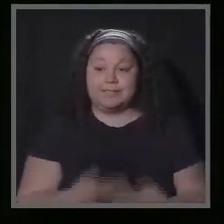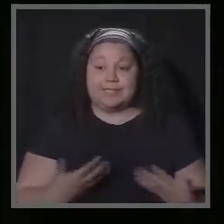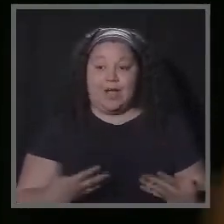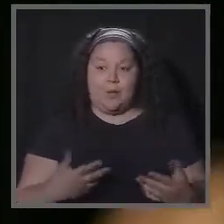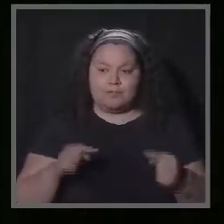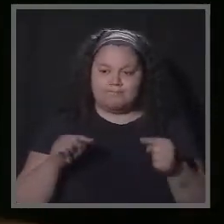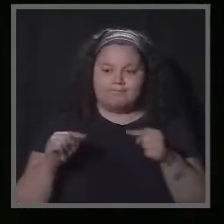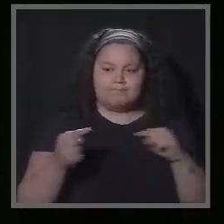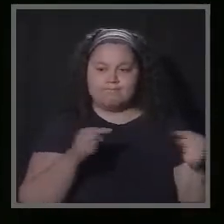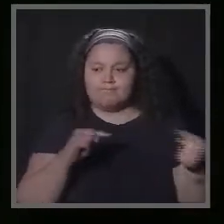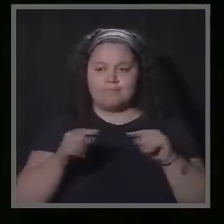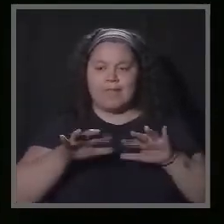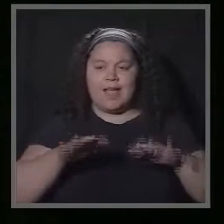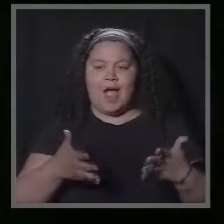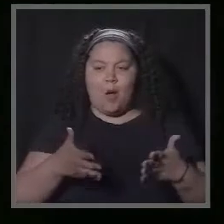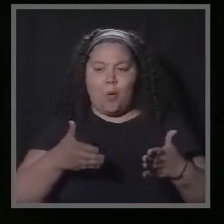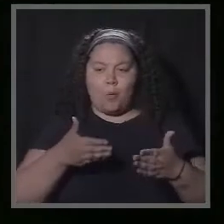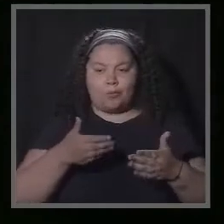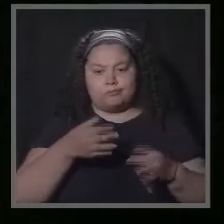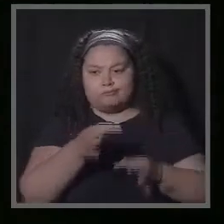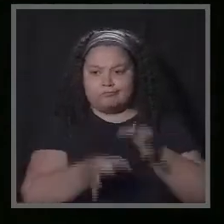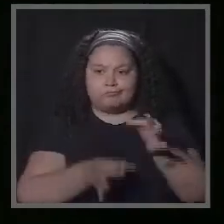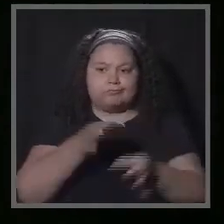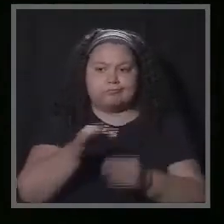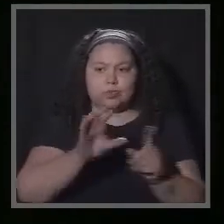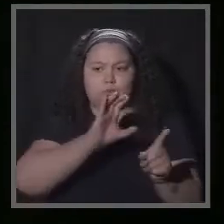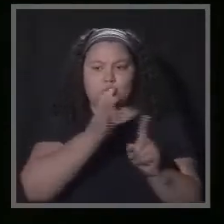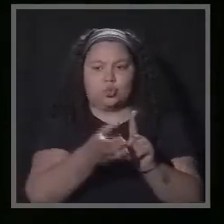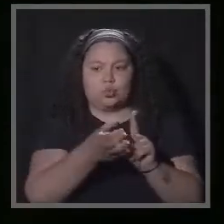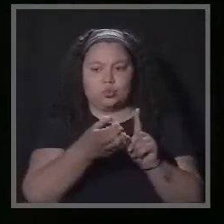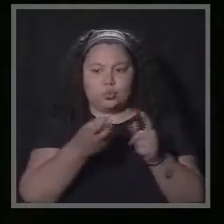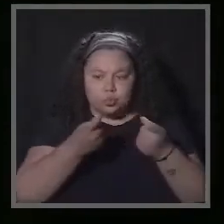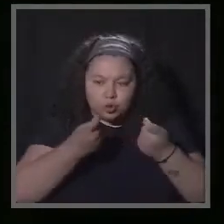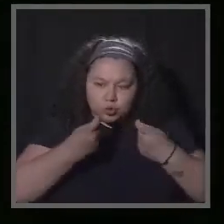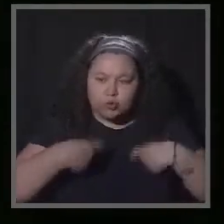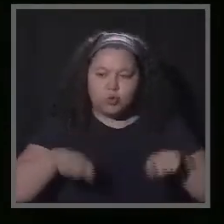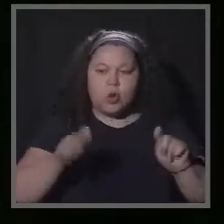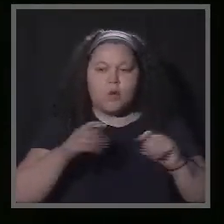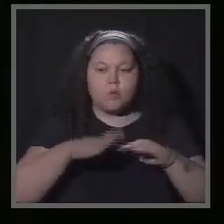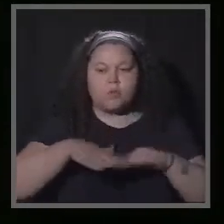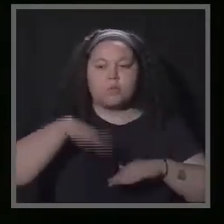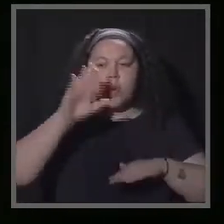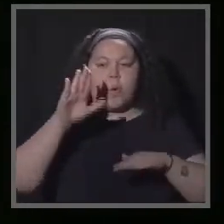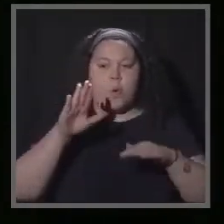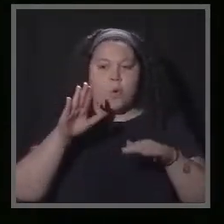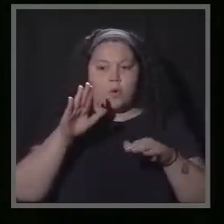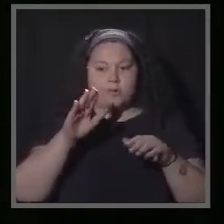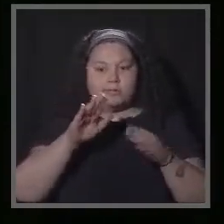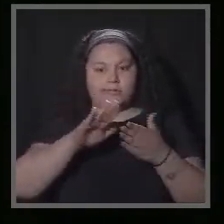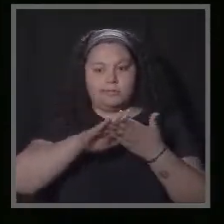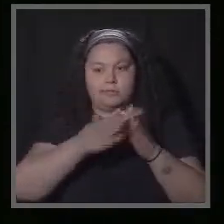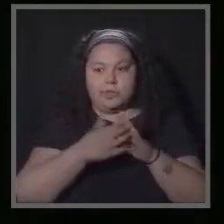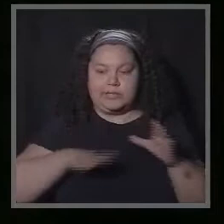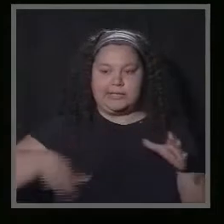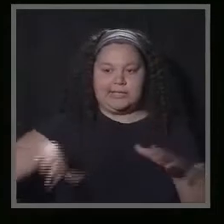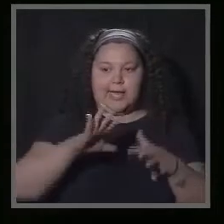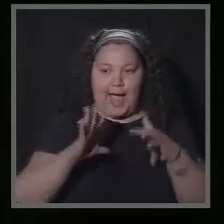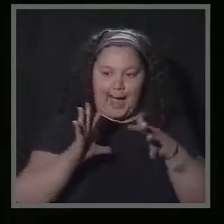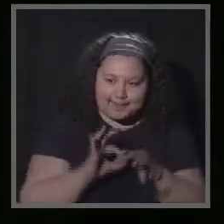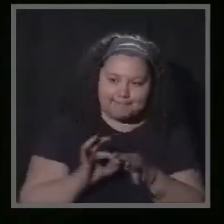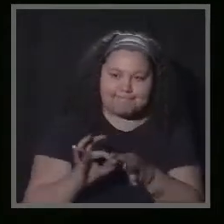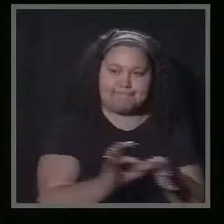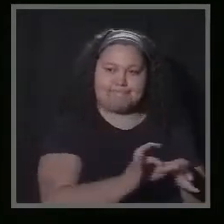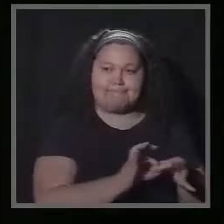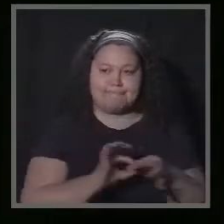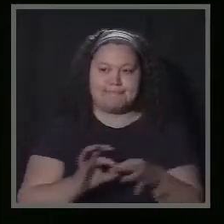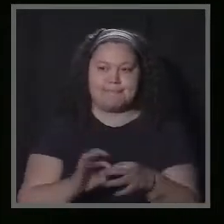debater os caminhos que a cultura pode apontar para maximizar o seu impacto social. A esfera cultural é, por excelência, o local